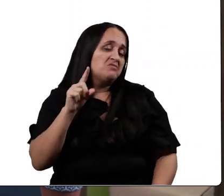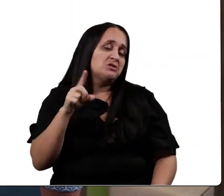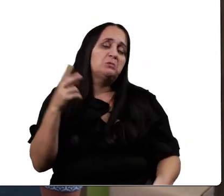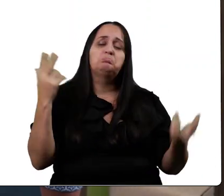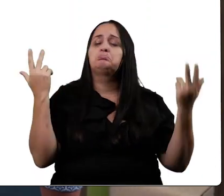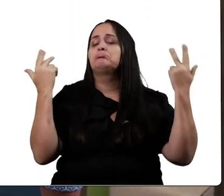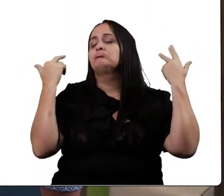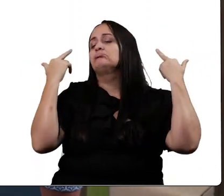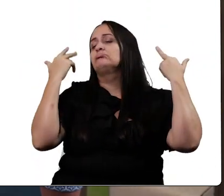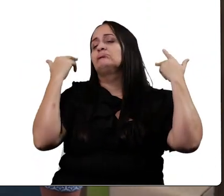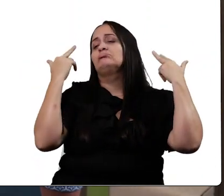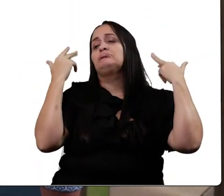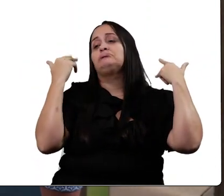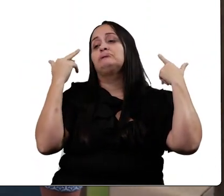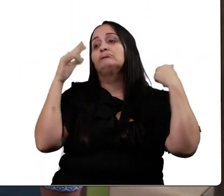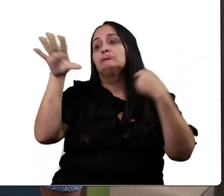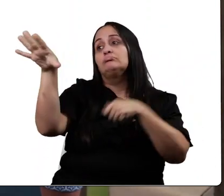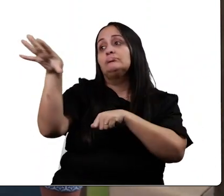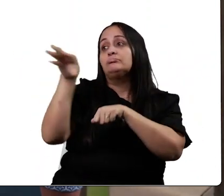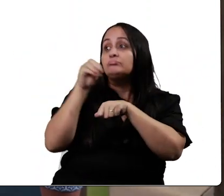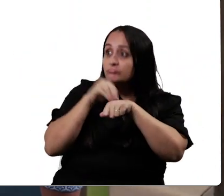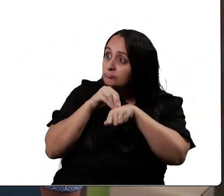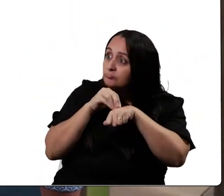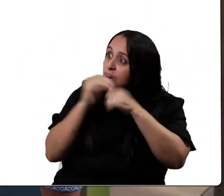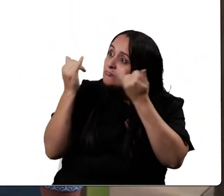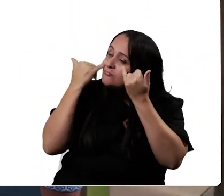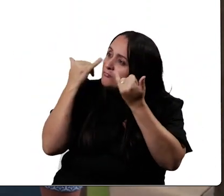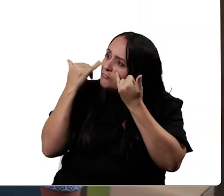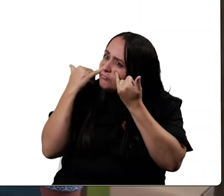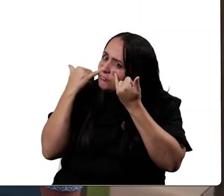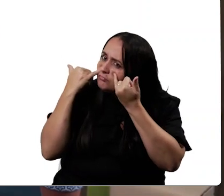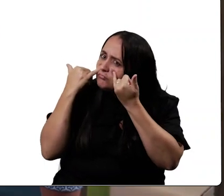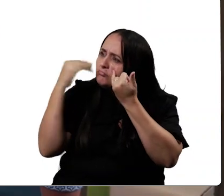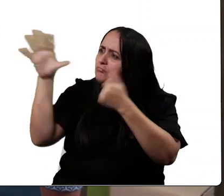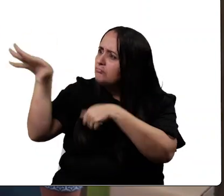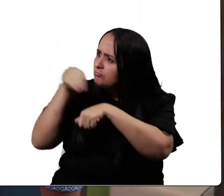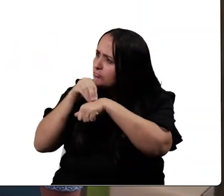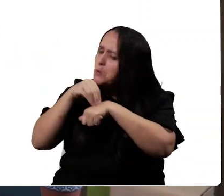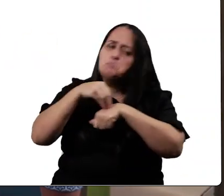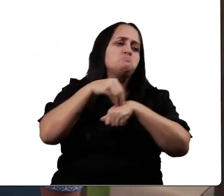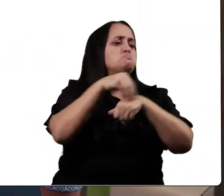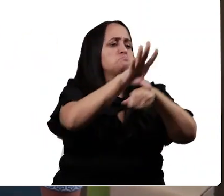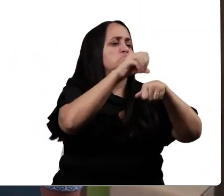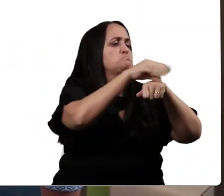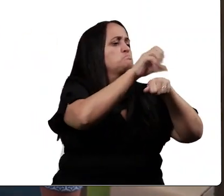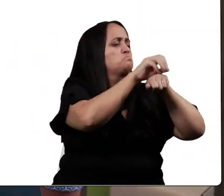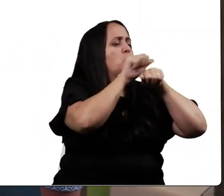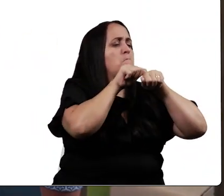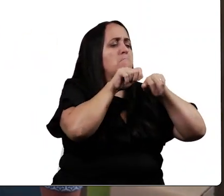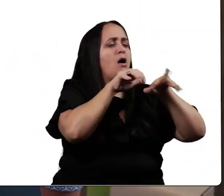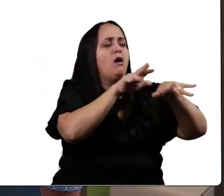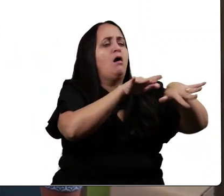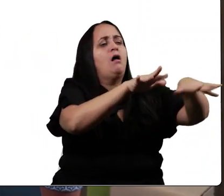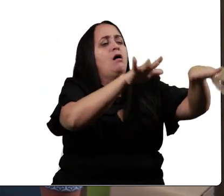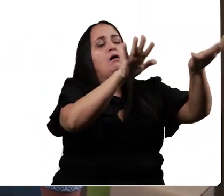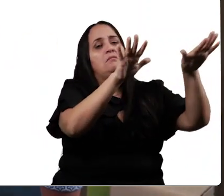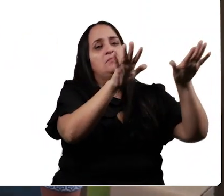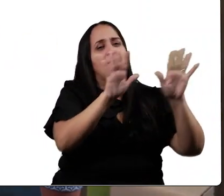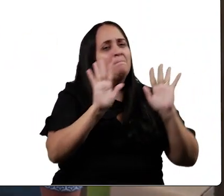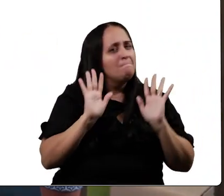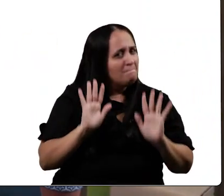nem aí, que recebe a informação e que vai repassando aí sem perceber ou